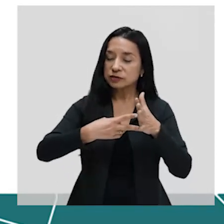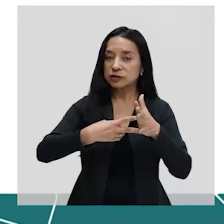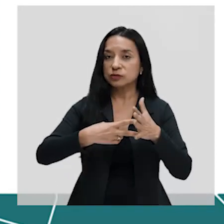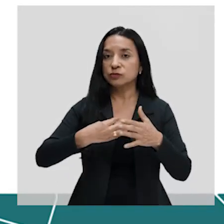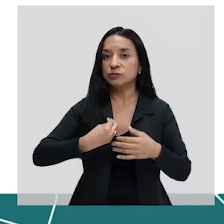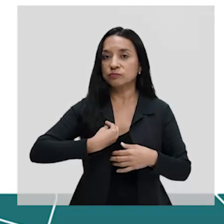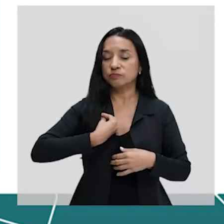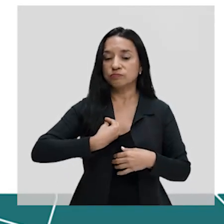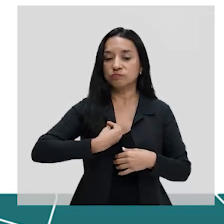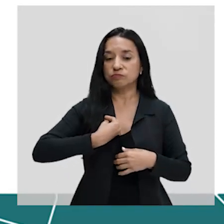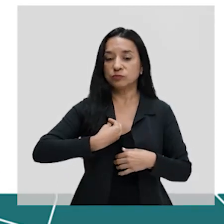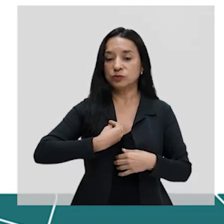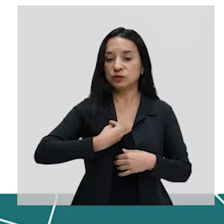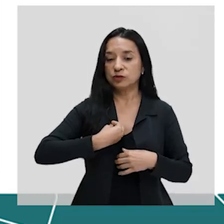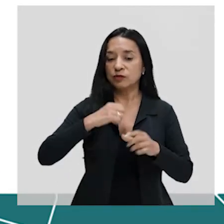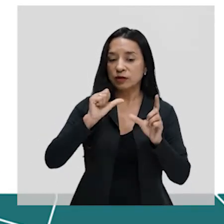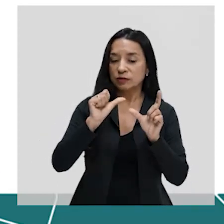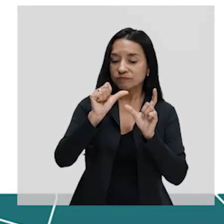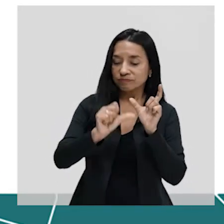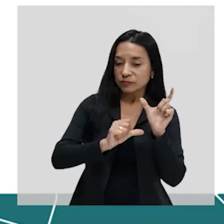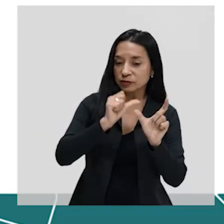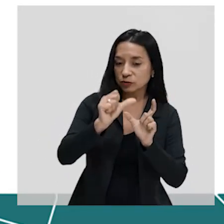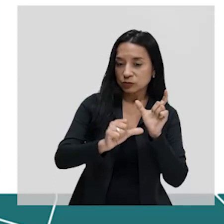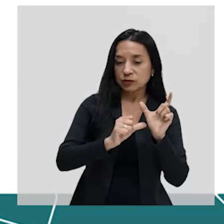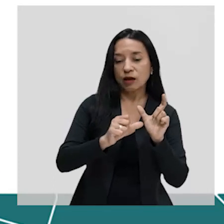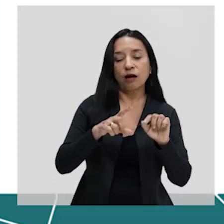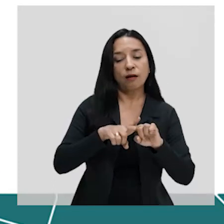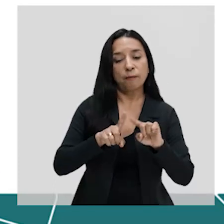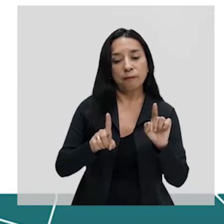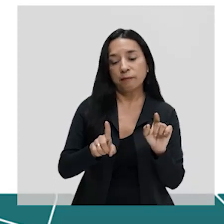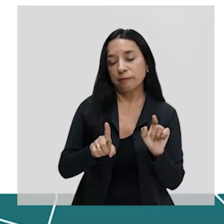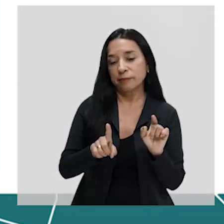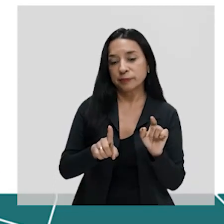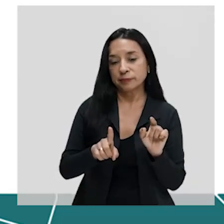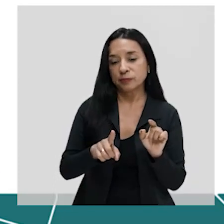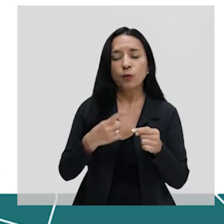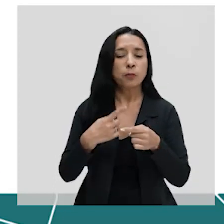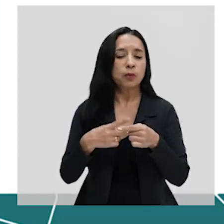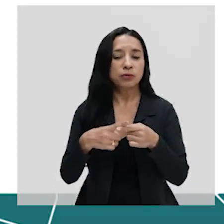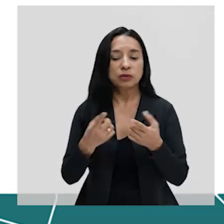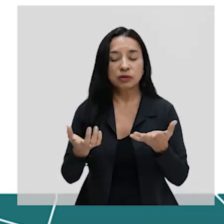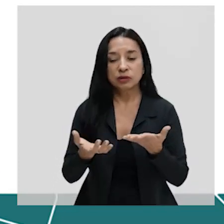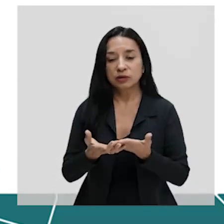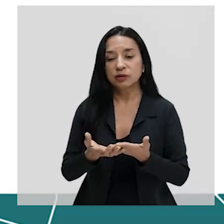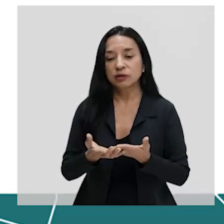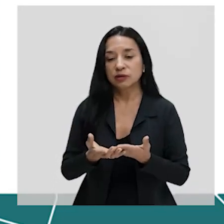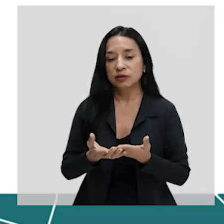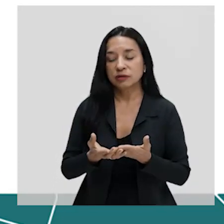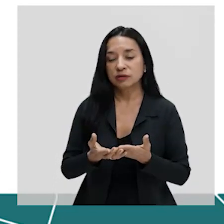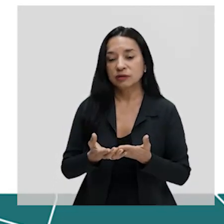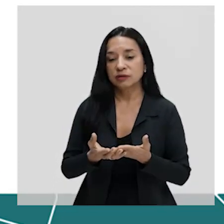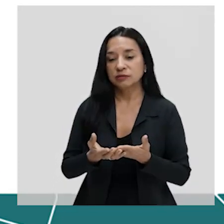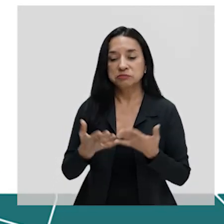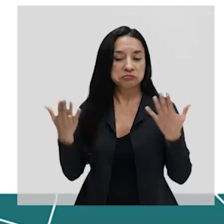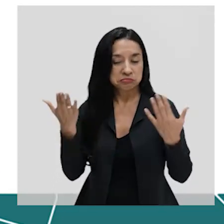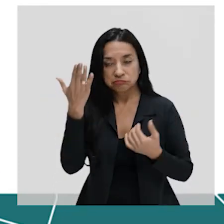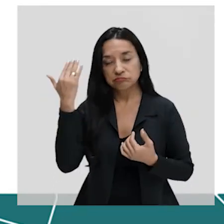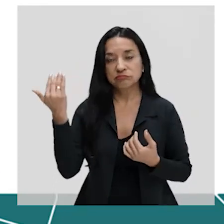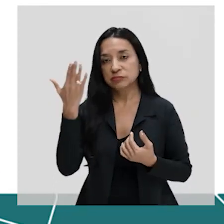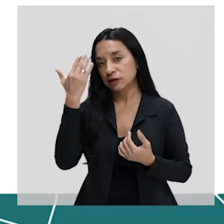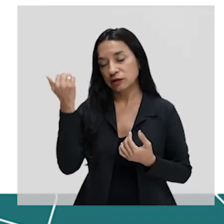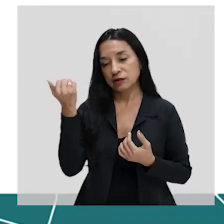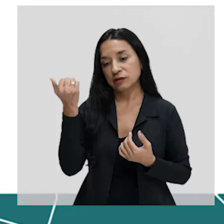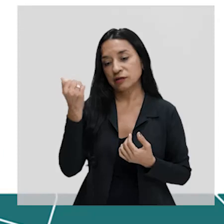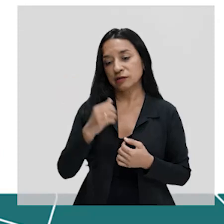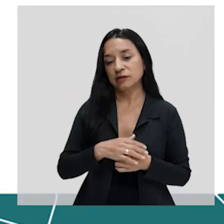vai flexionar, claro, mas o verbo haver não. Cacau, por quê? Porque é assim. Fazer igual Chicó. Não sei, só sei que é